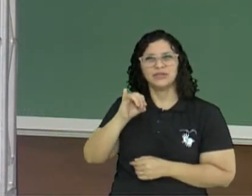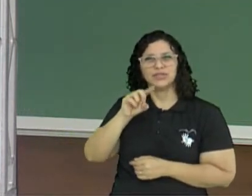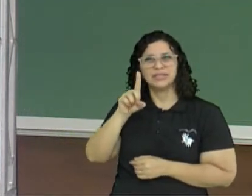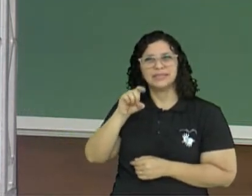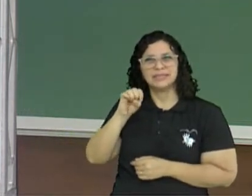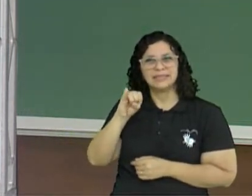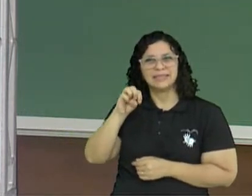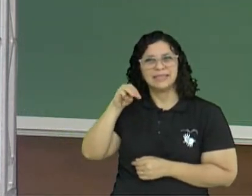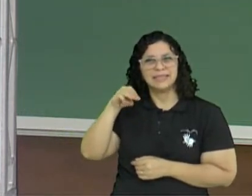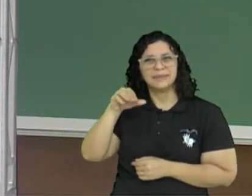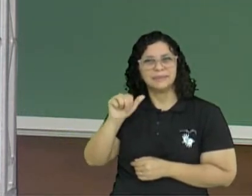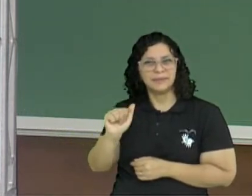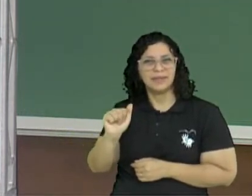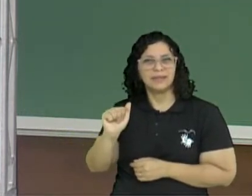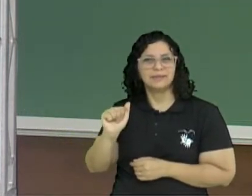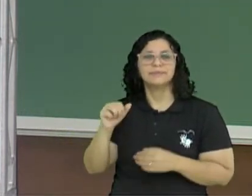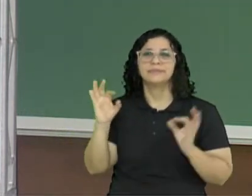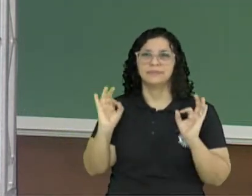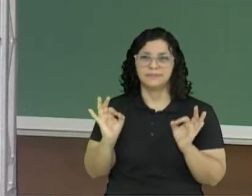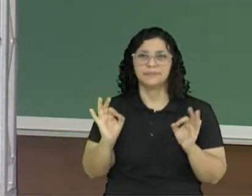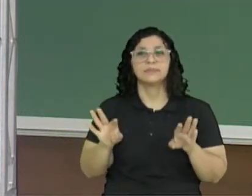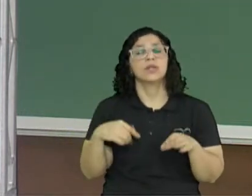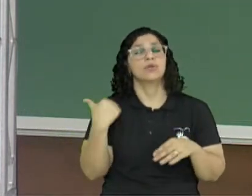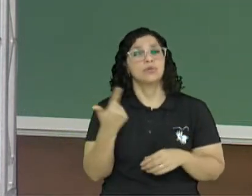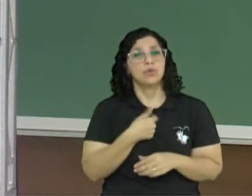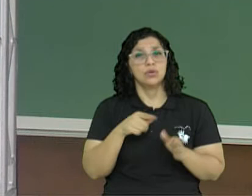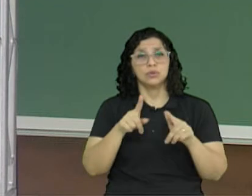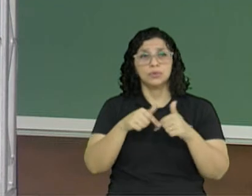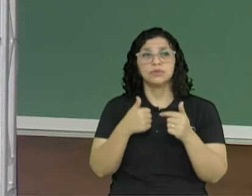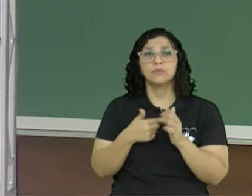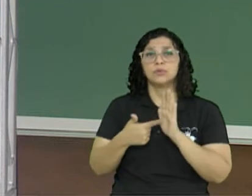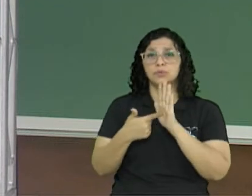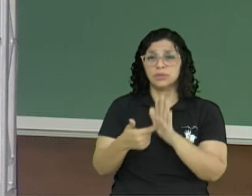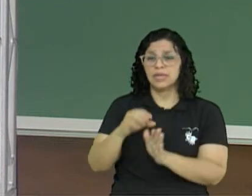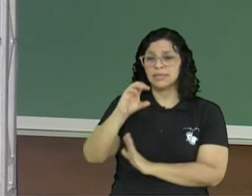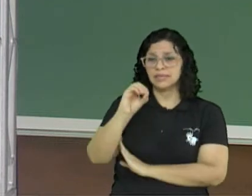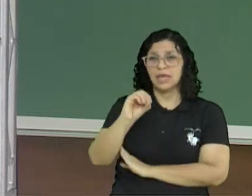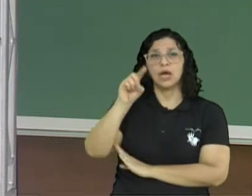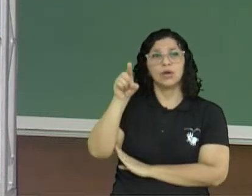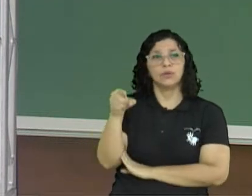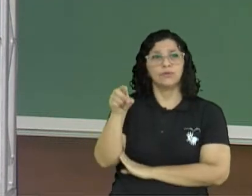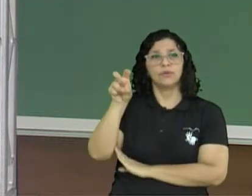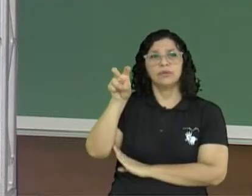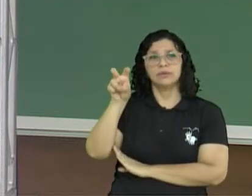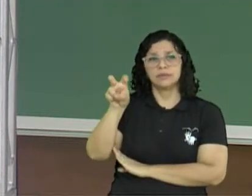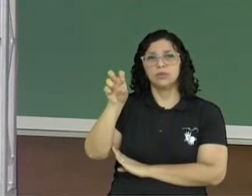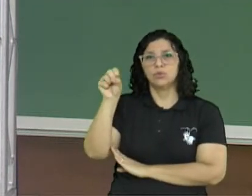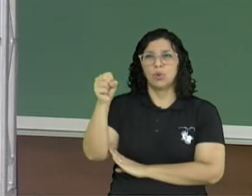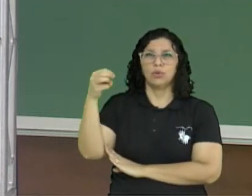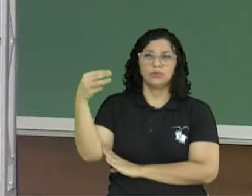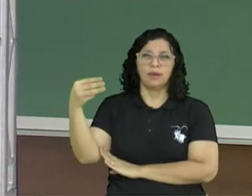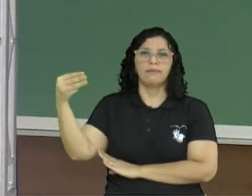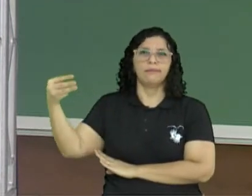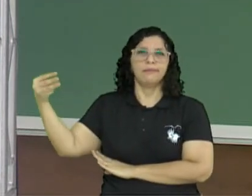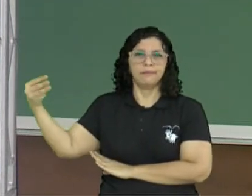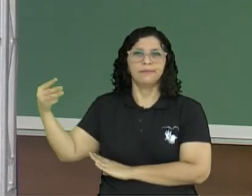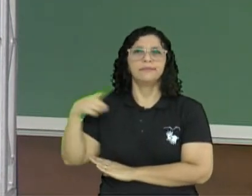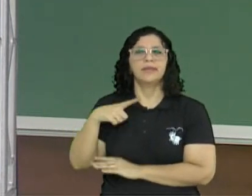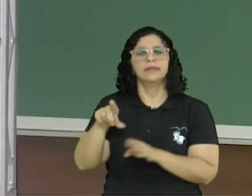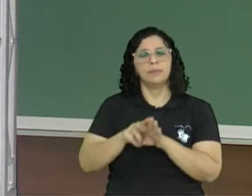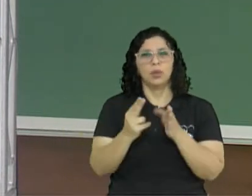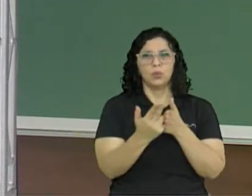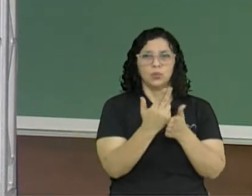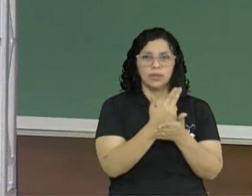Então, infinitamente 3 a gente tem uma dízima. Então, a gente tem uma representação decimal, a gente tem a representação fracionária e